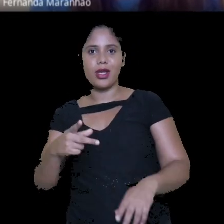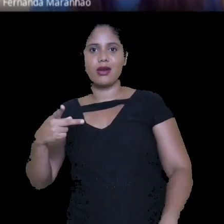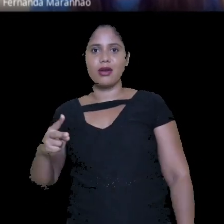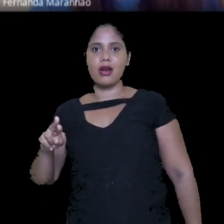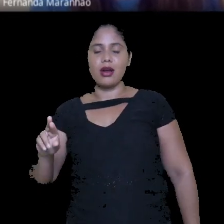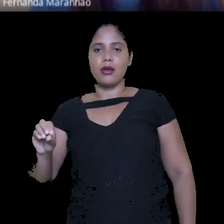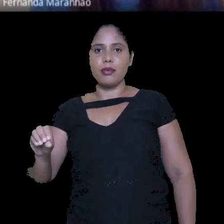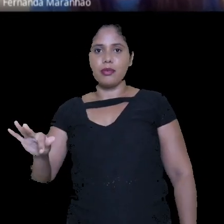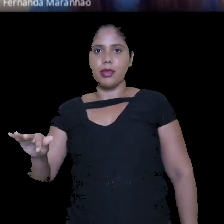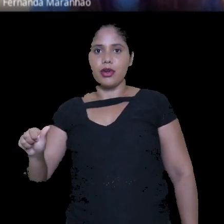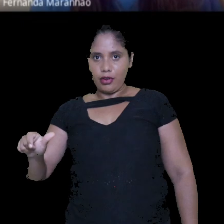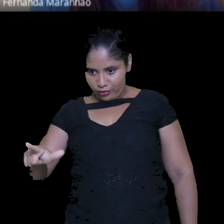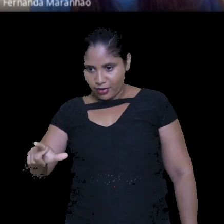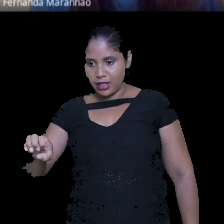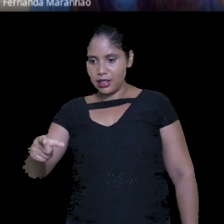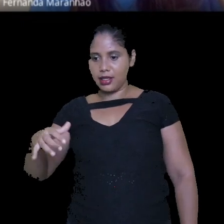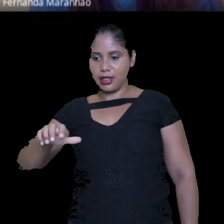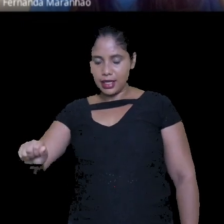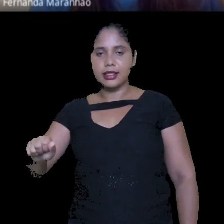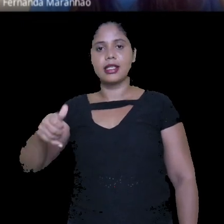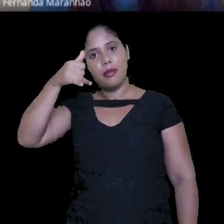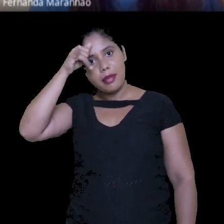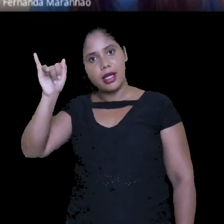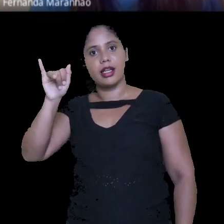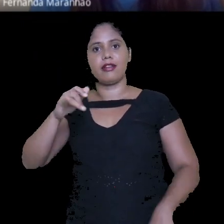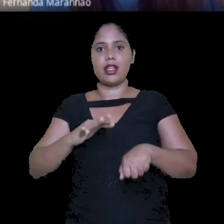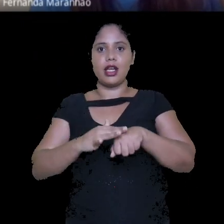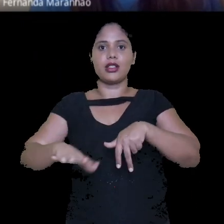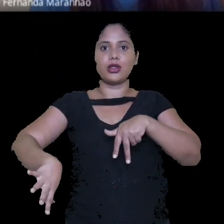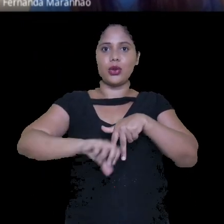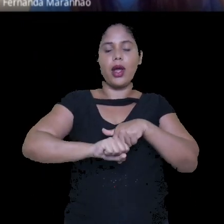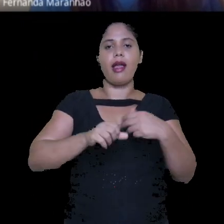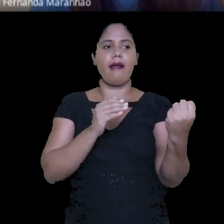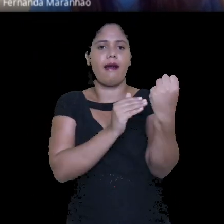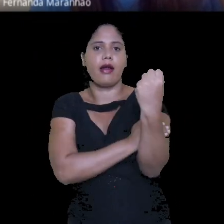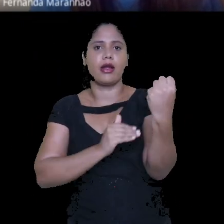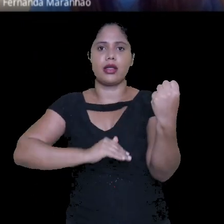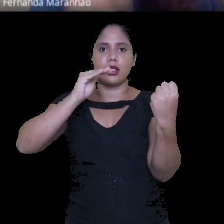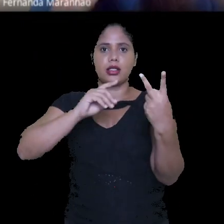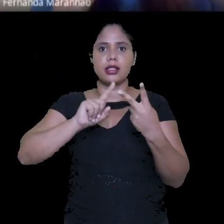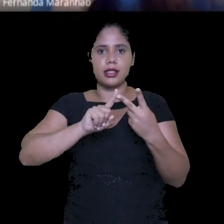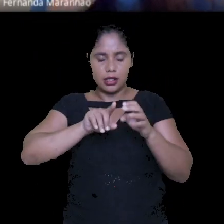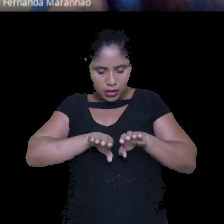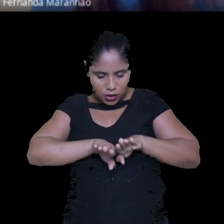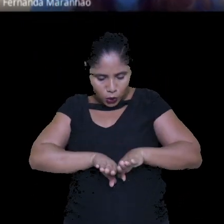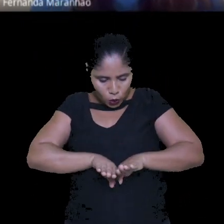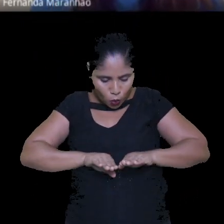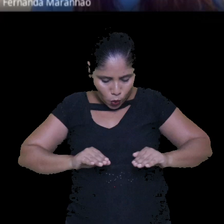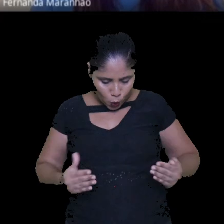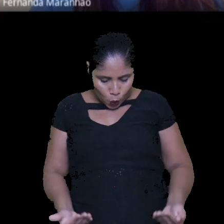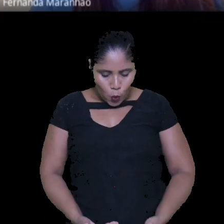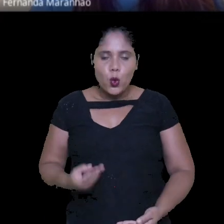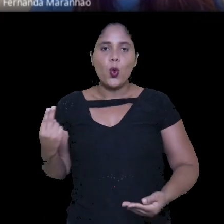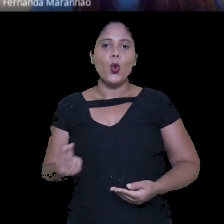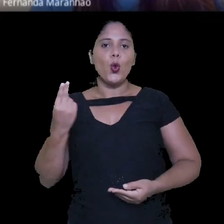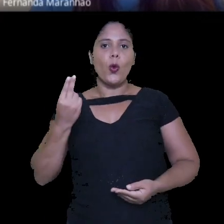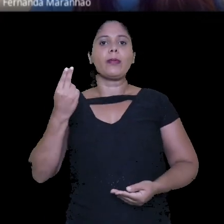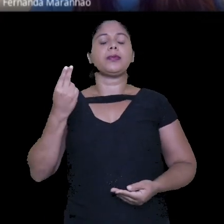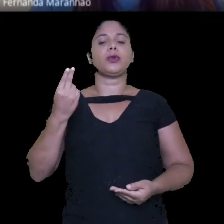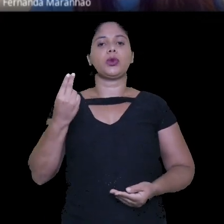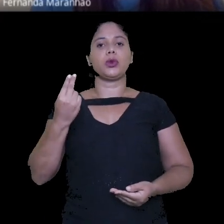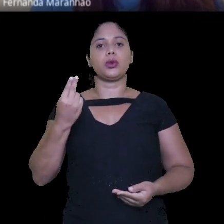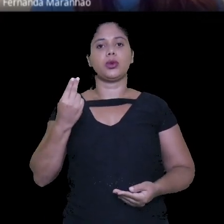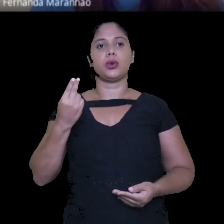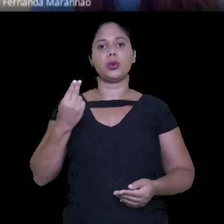estudos em medicina fetal, localizada na Inglaterra, em Londres, e esse algoritmo inclui a realização de anamnese